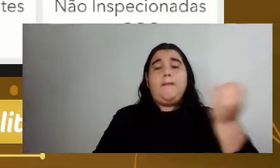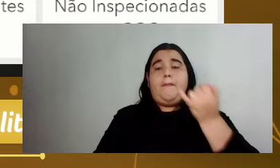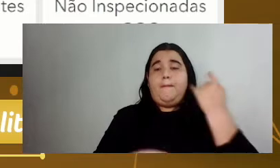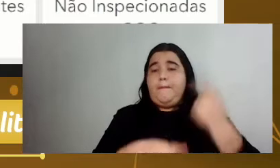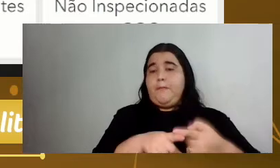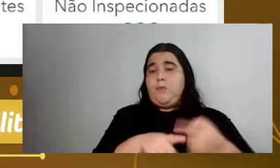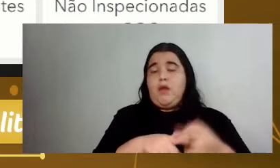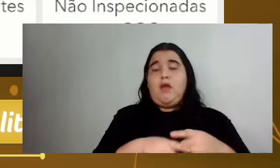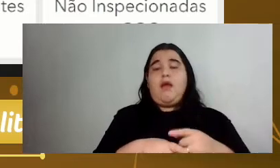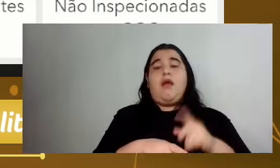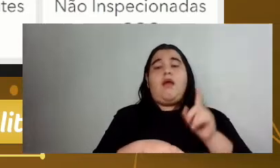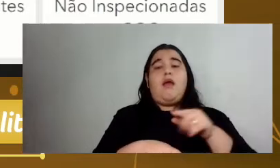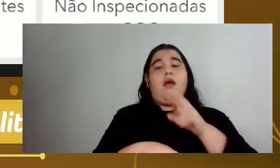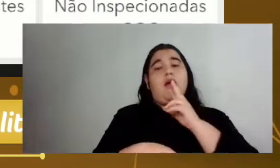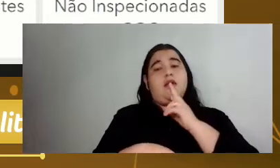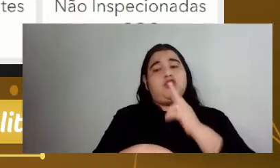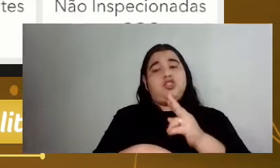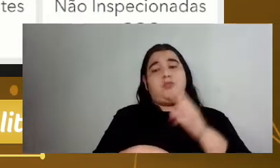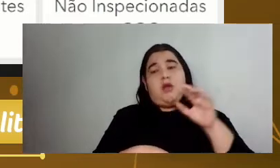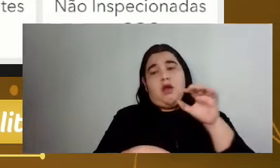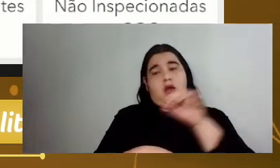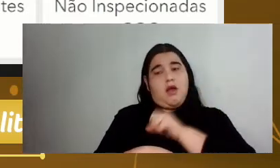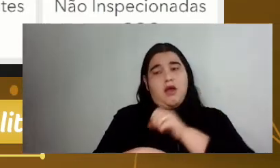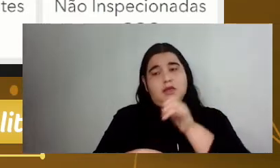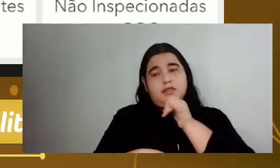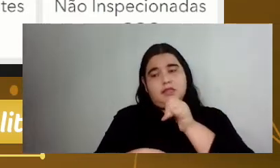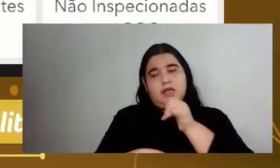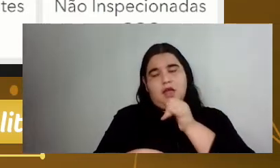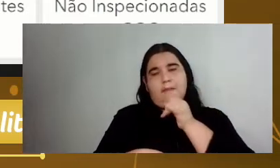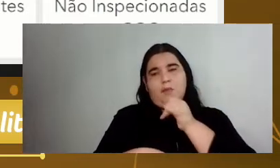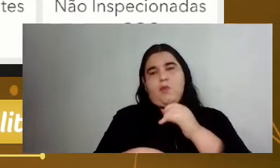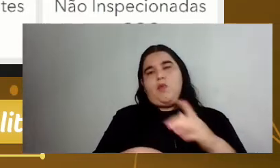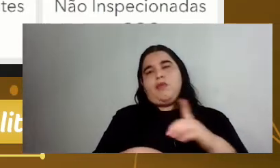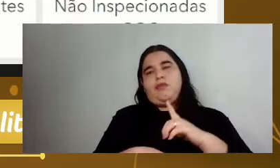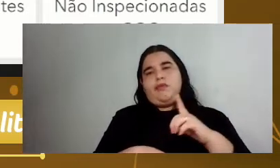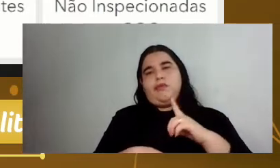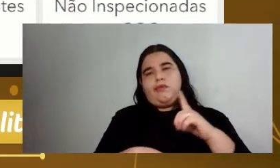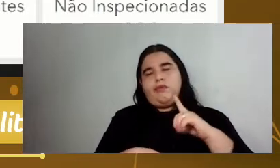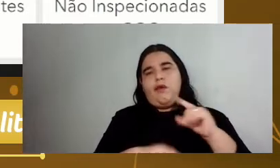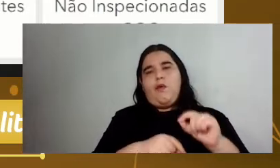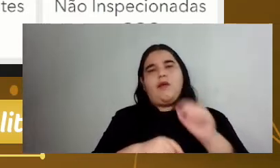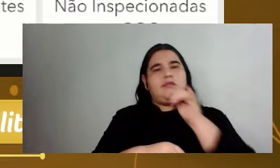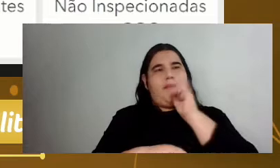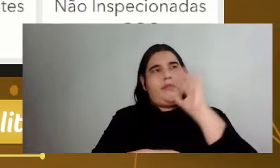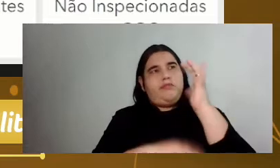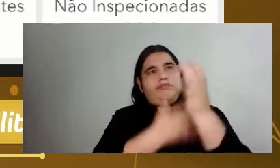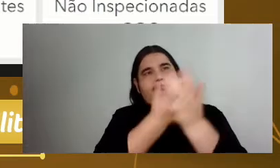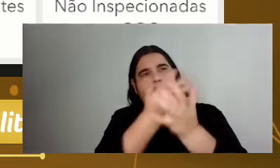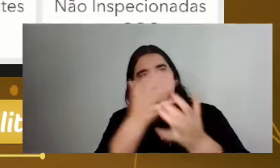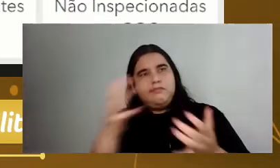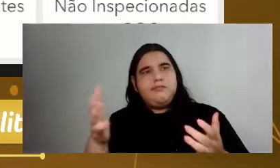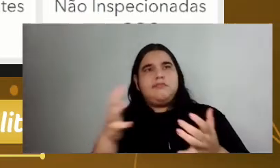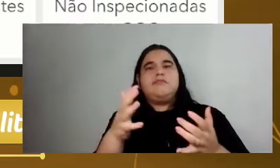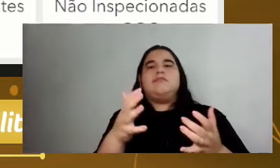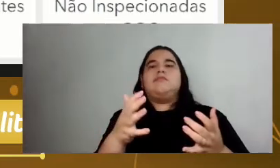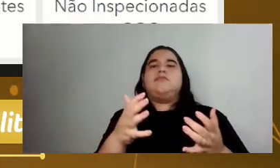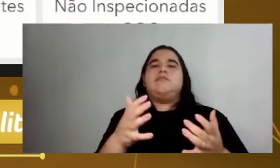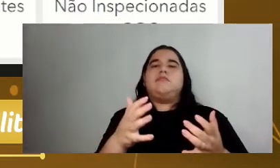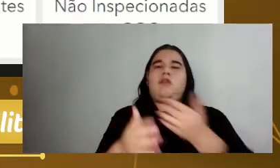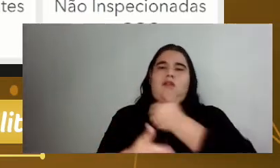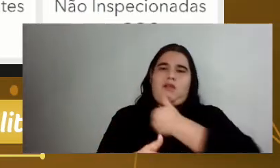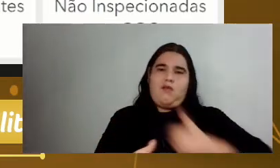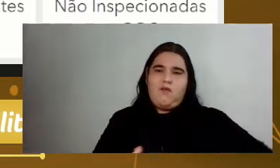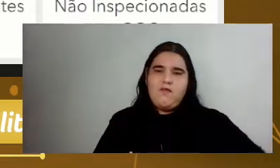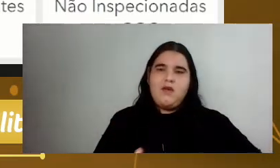dar para os órgãos fiscalizadores, para os órgãos ambientais, para o Ministério Público, que muitas vezes nos questionam